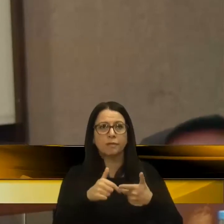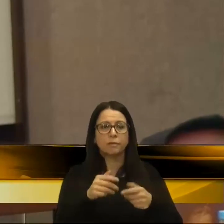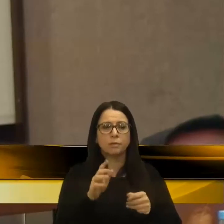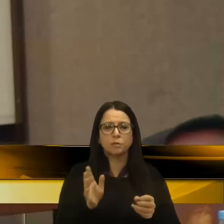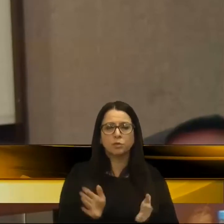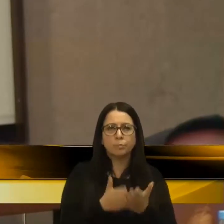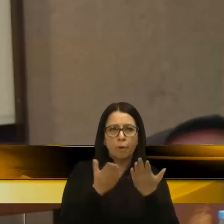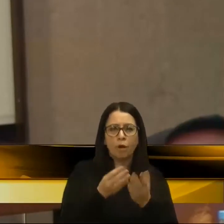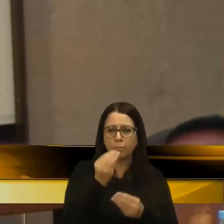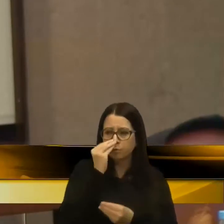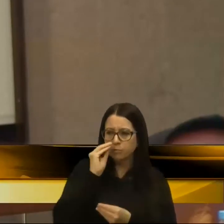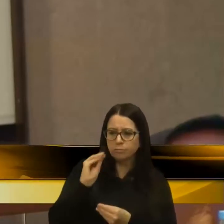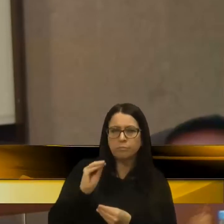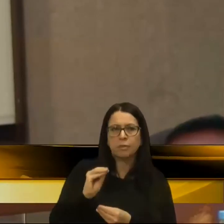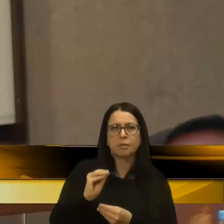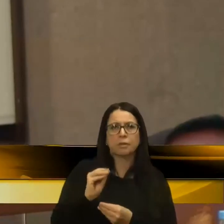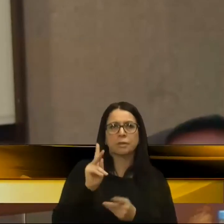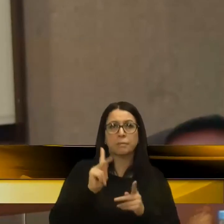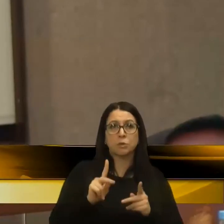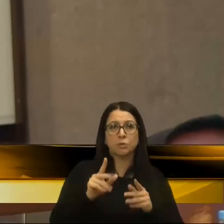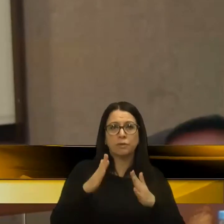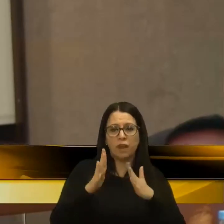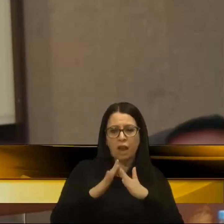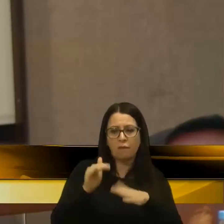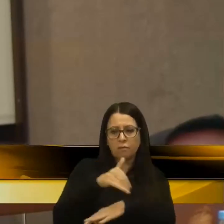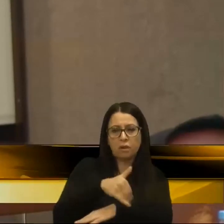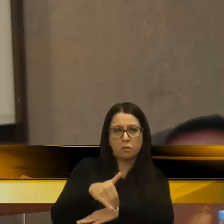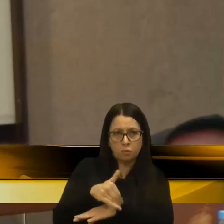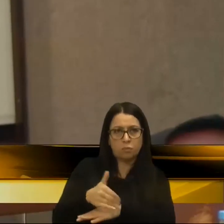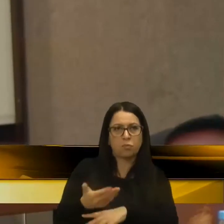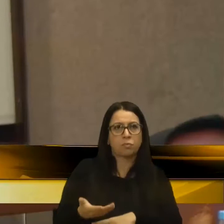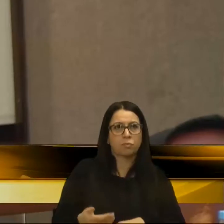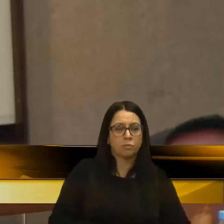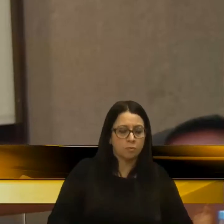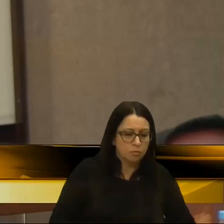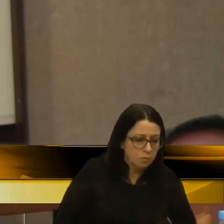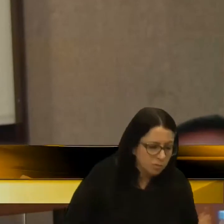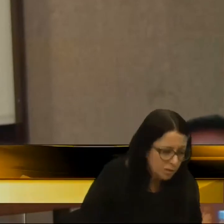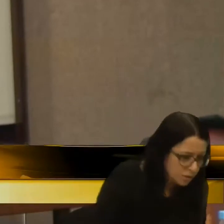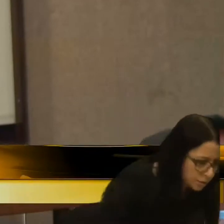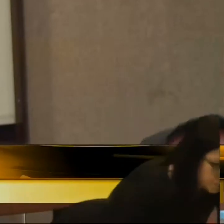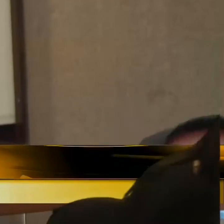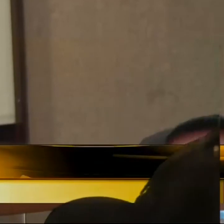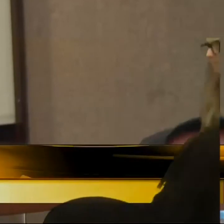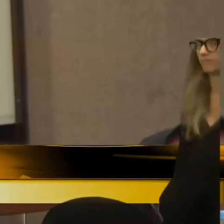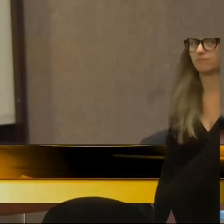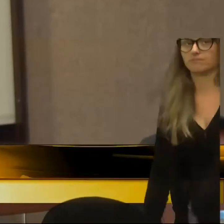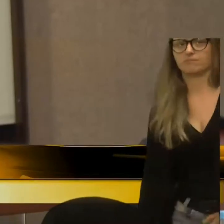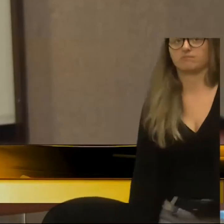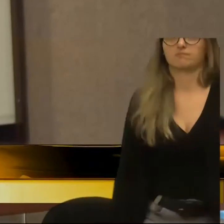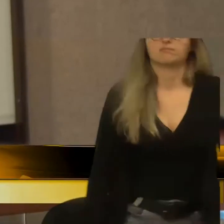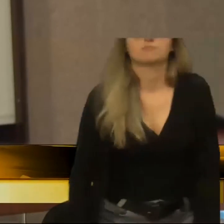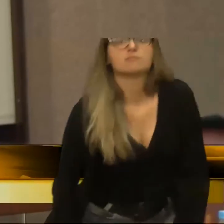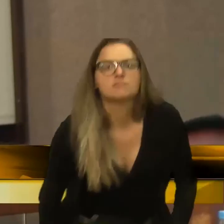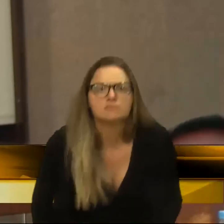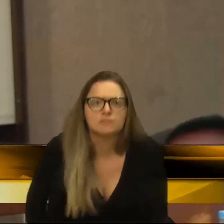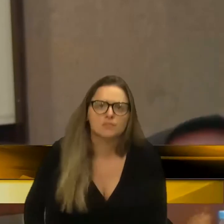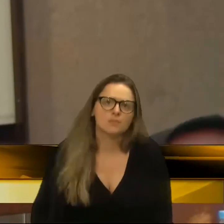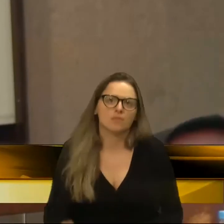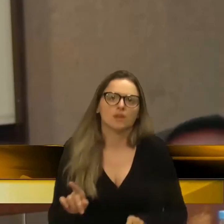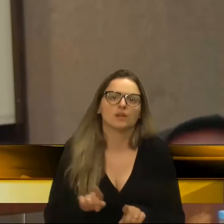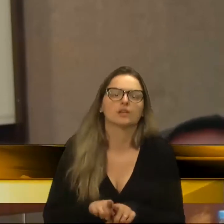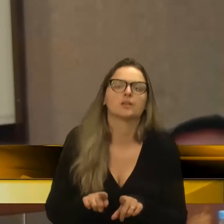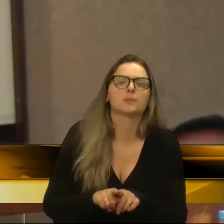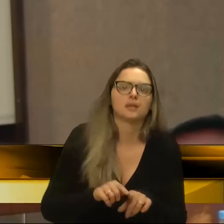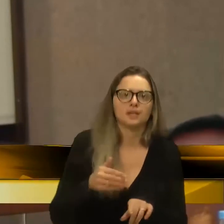dos excluídos, dos moradores de rua. E ele, que era também um assíduo e